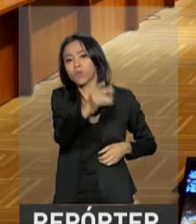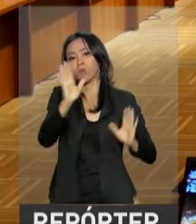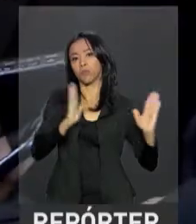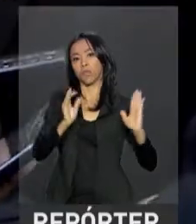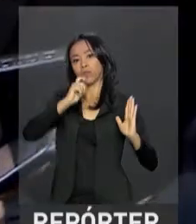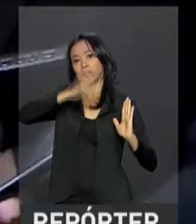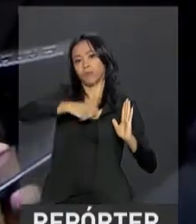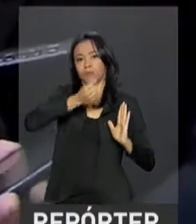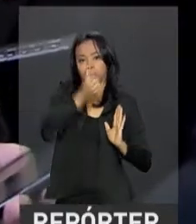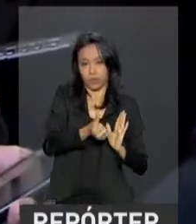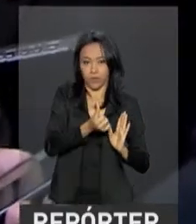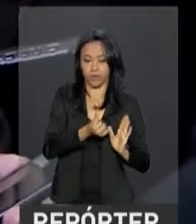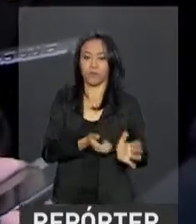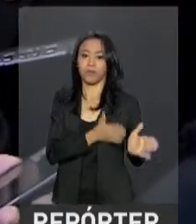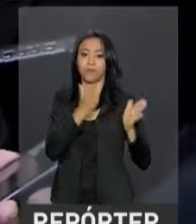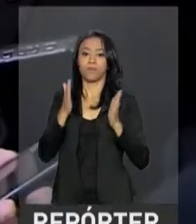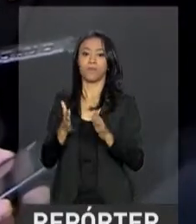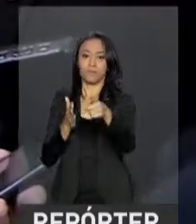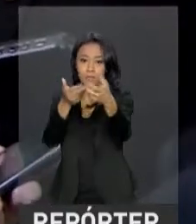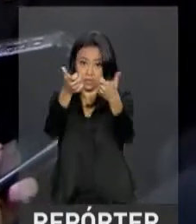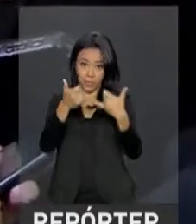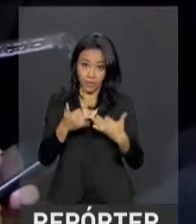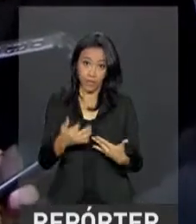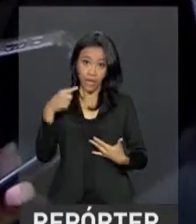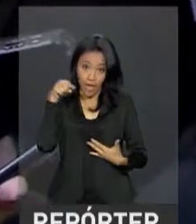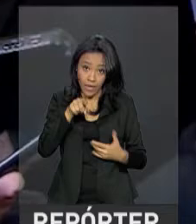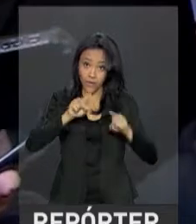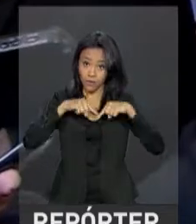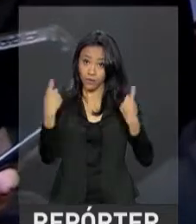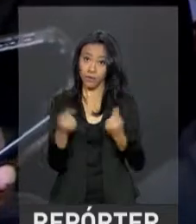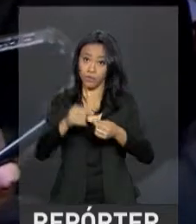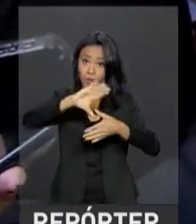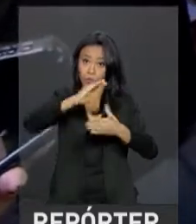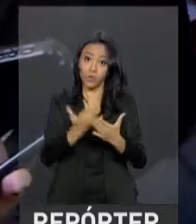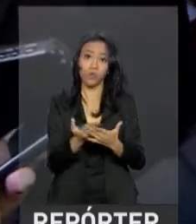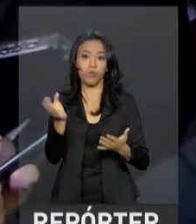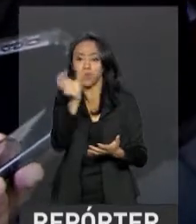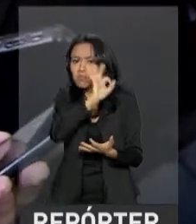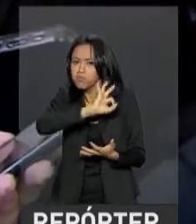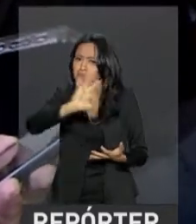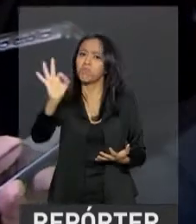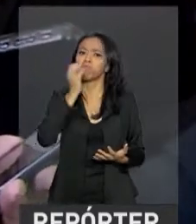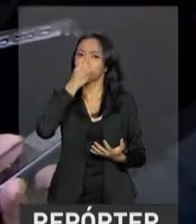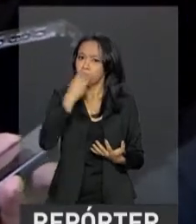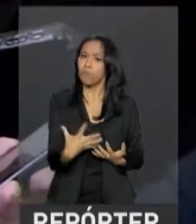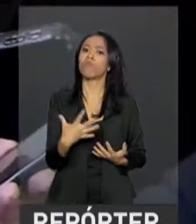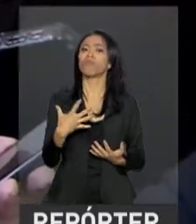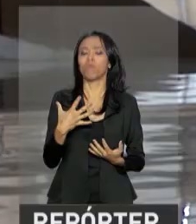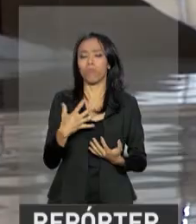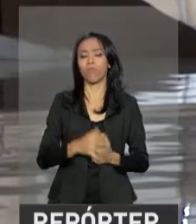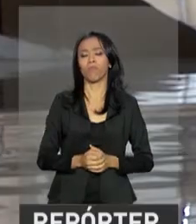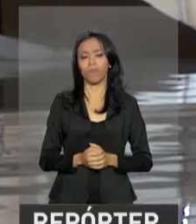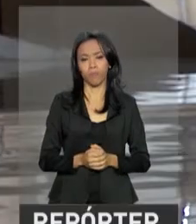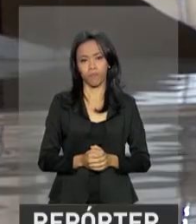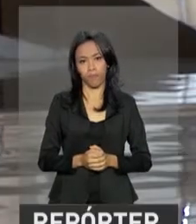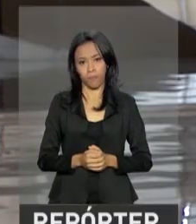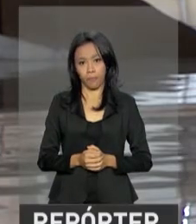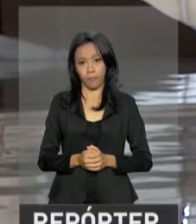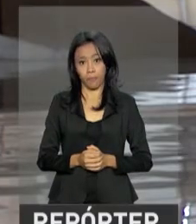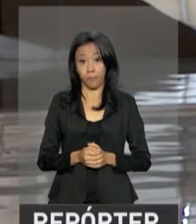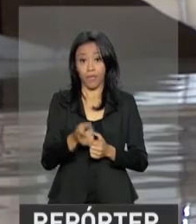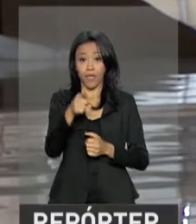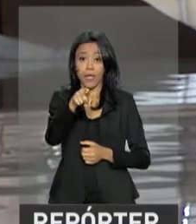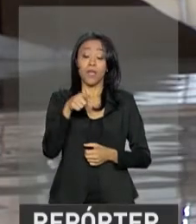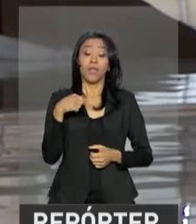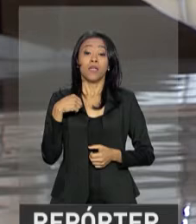meses esta reunião foi muito produtiva agora só durante o dia mas extremamente proveitosa e